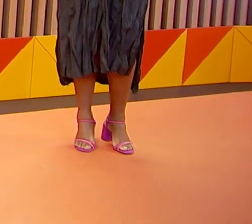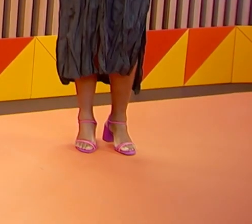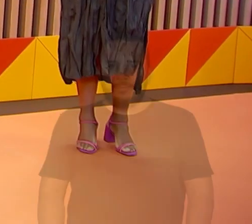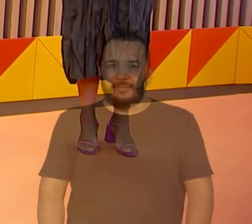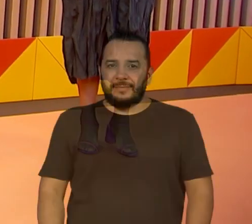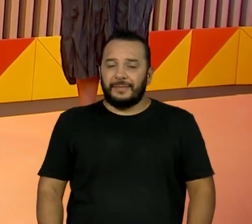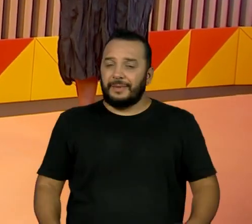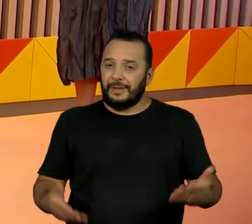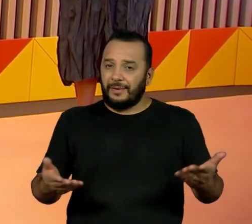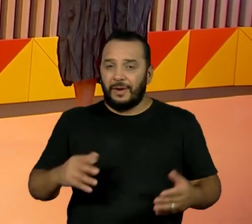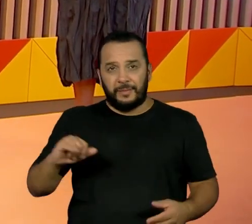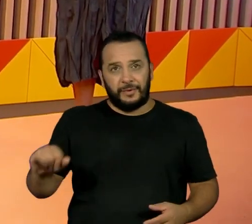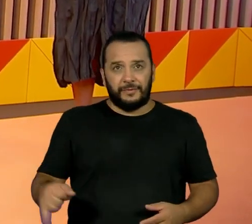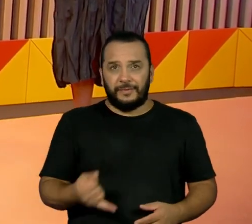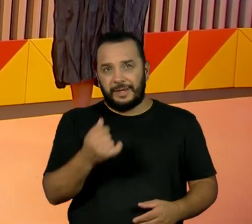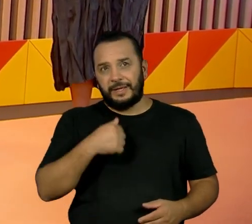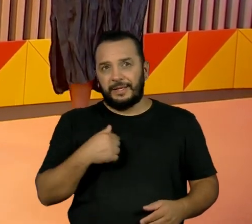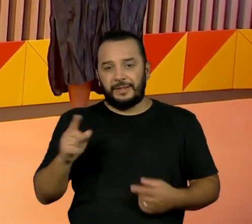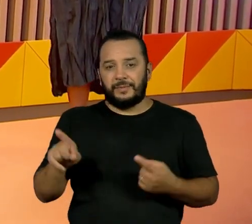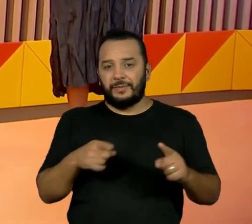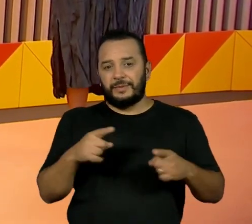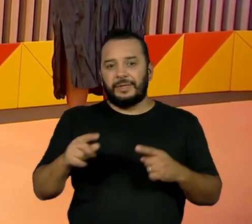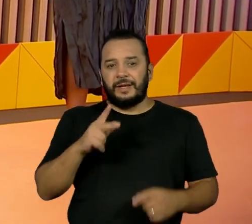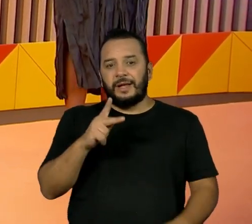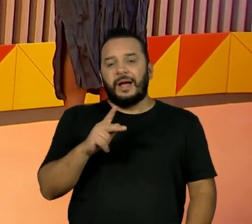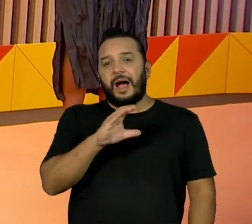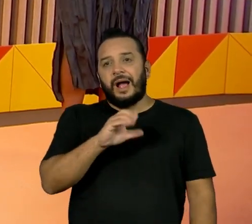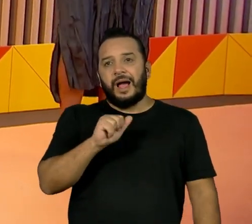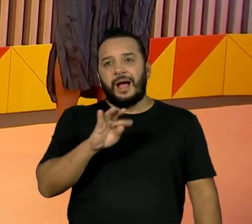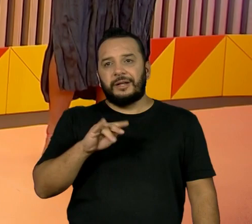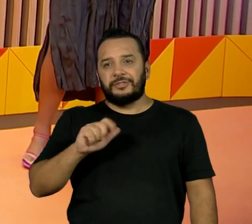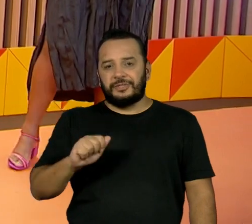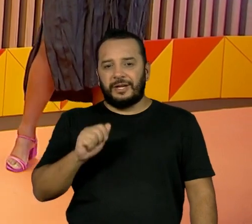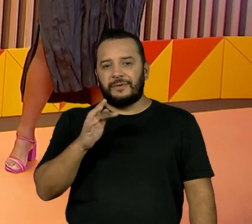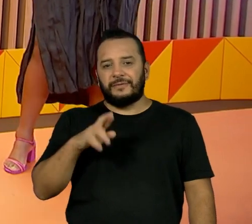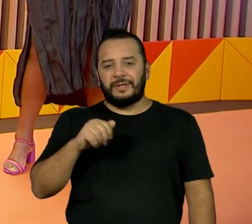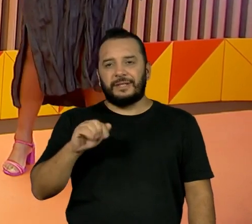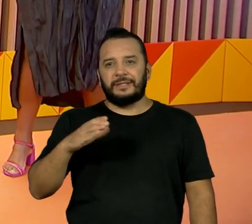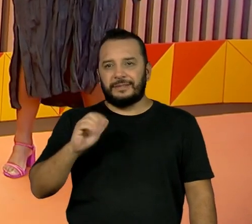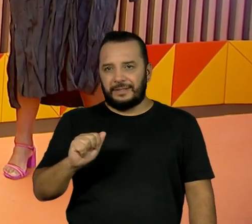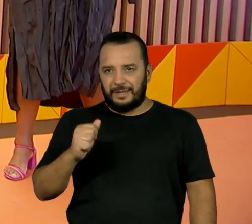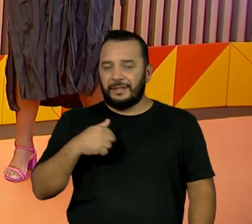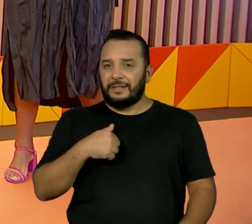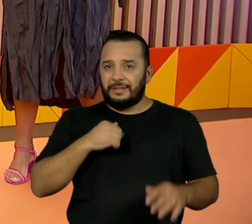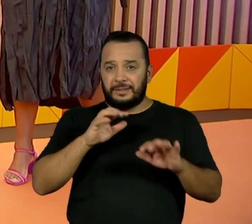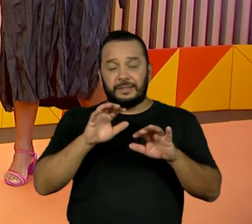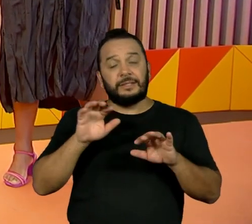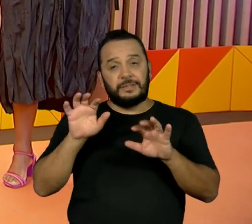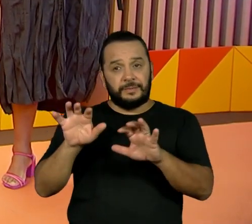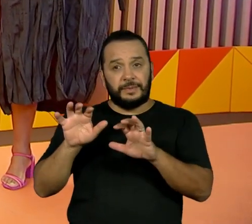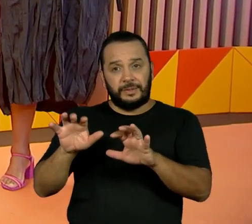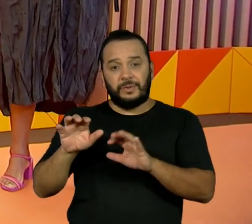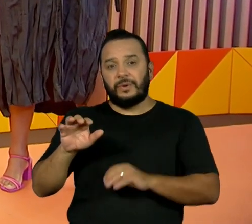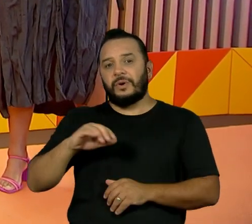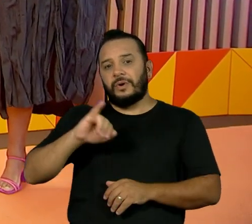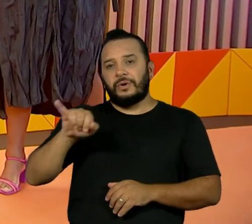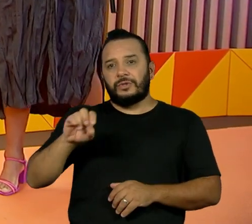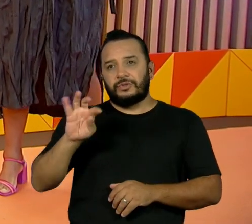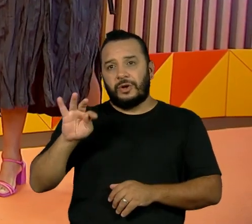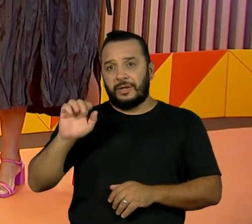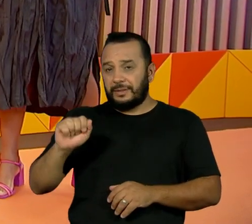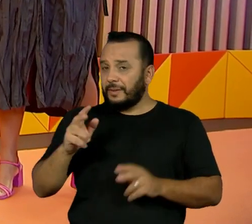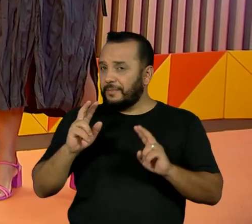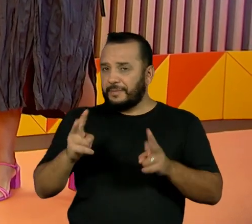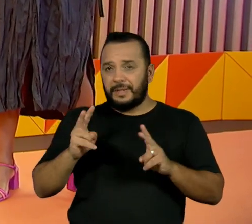E a gente aproveita o embalo do som da Cátia de França, que inspirou a exposição da Jota Mombaça, para encerrar o nosso programa de hoje com a